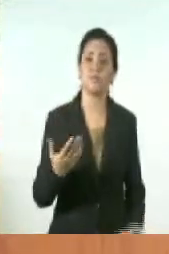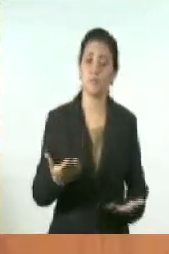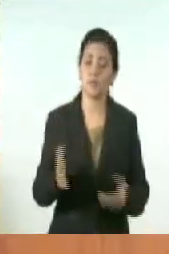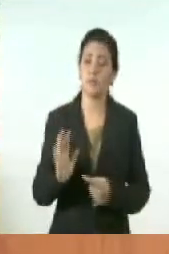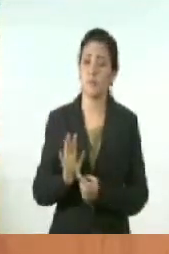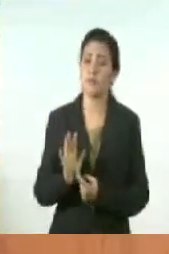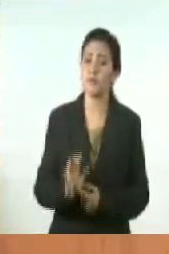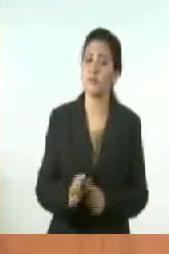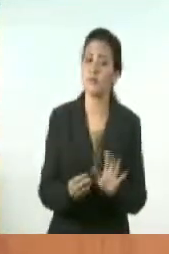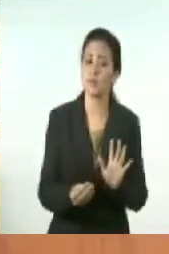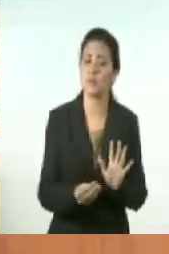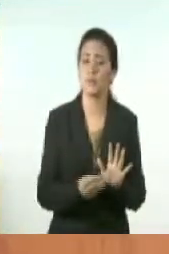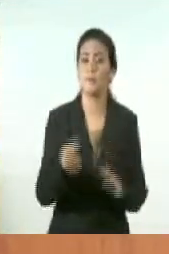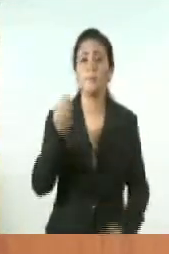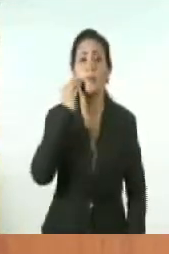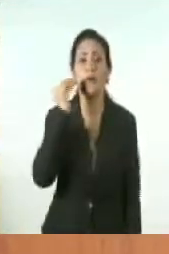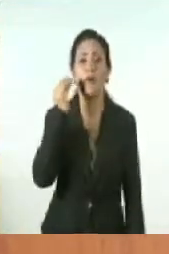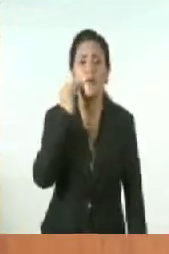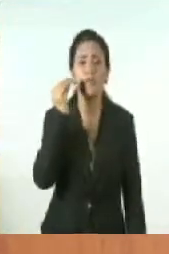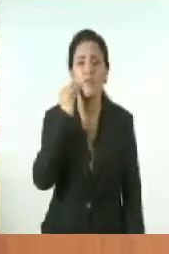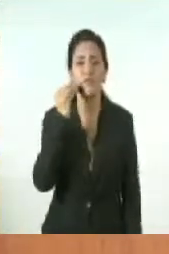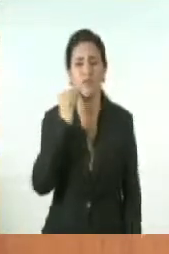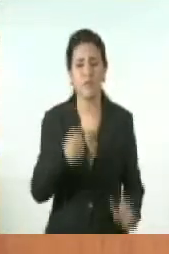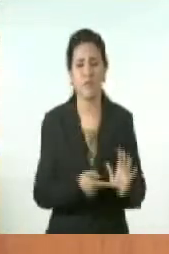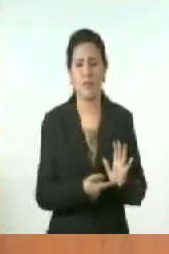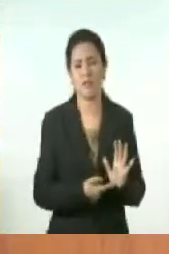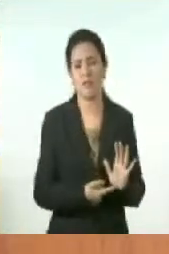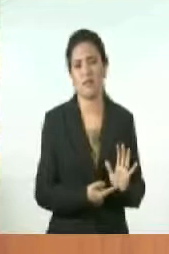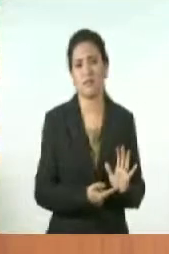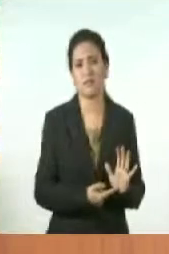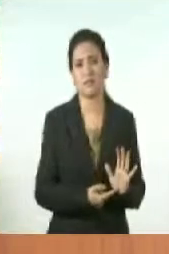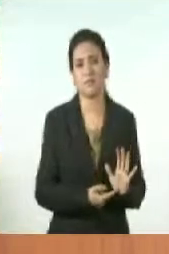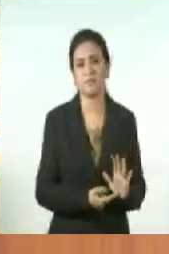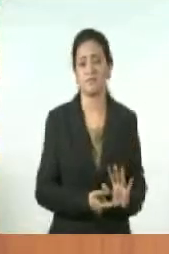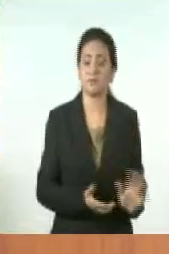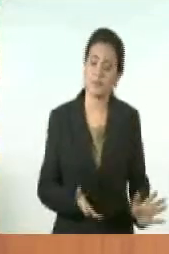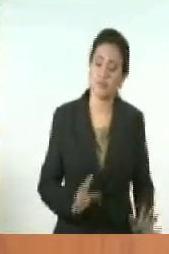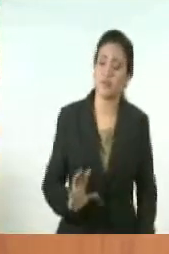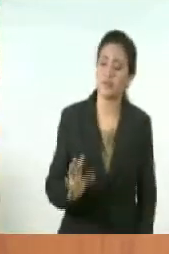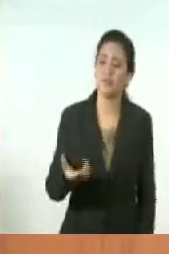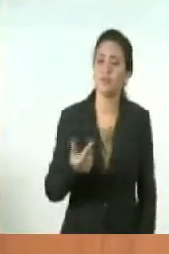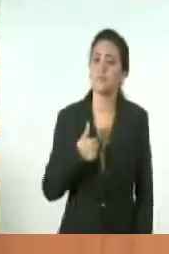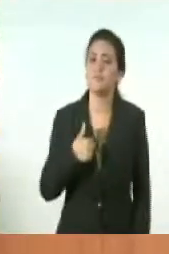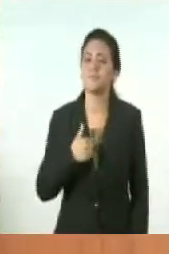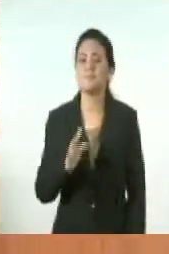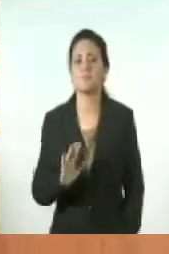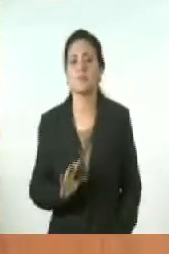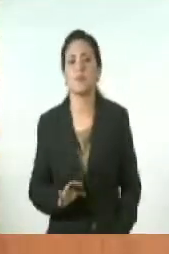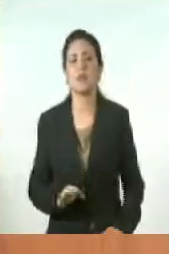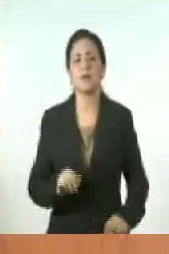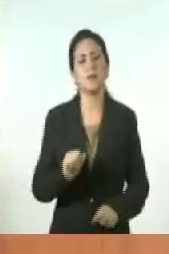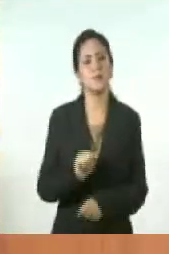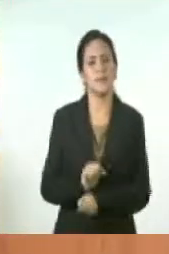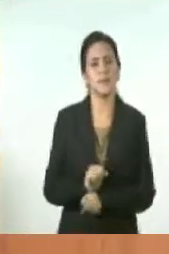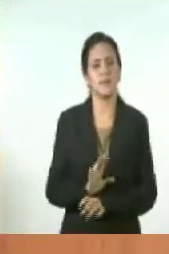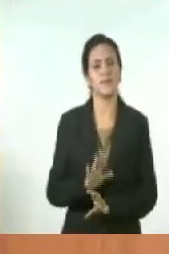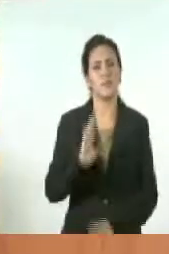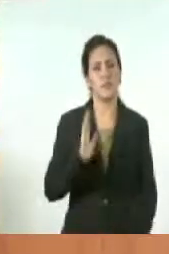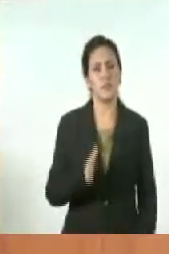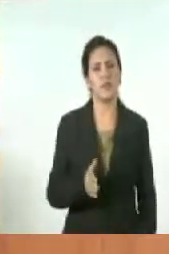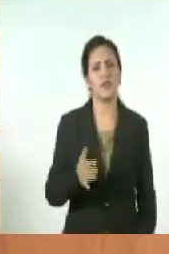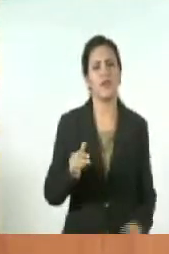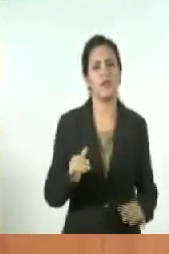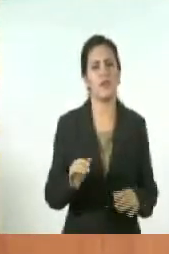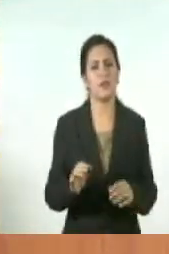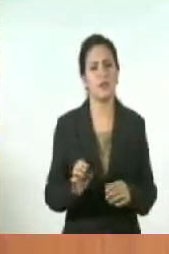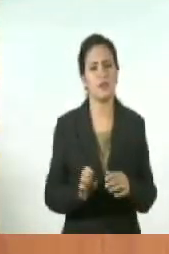eu fui além. Como isso aconteceu? Eu falei, peraí, então, já que estão colocando aqui empresa de